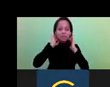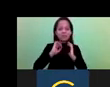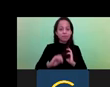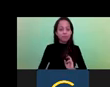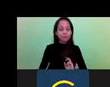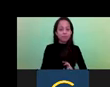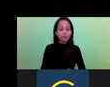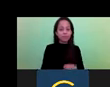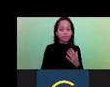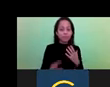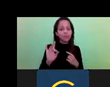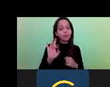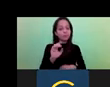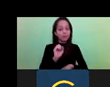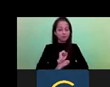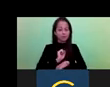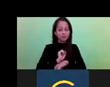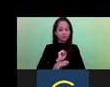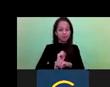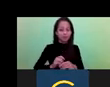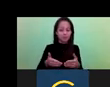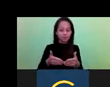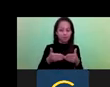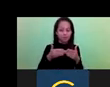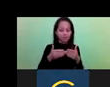Espera só um instantinho aqui, que eu preparei aqui para, né,